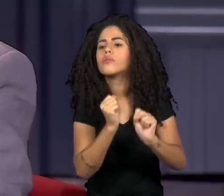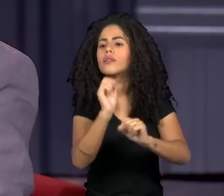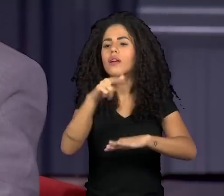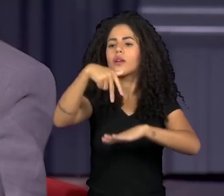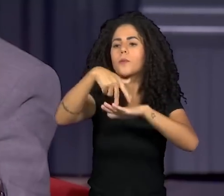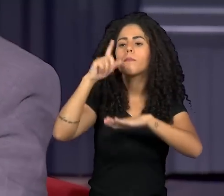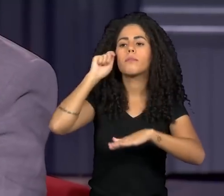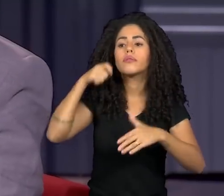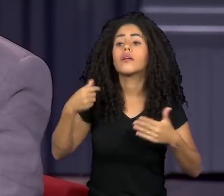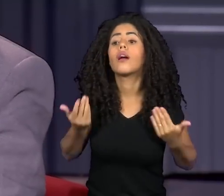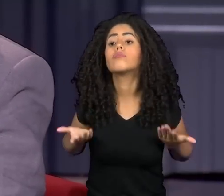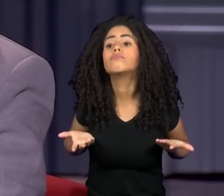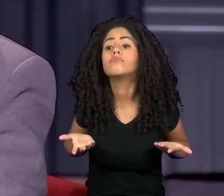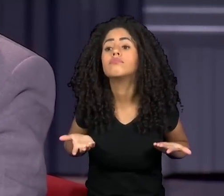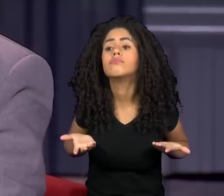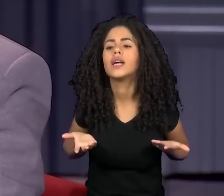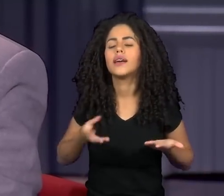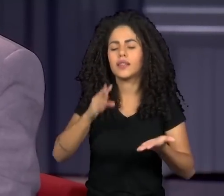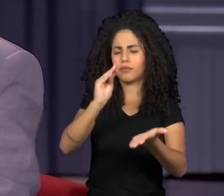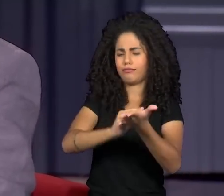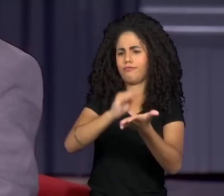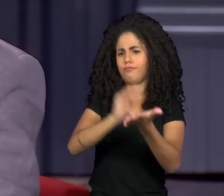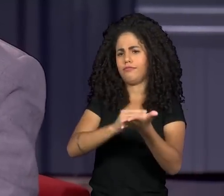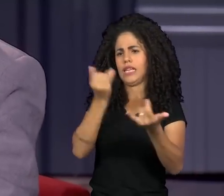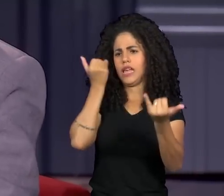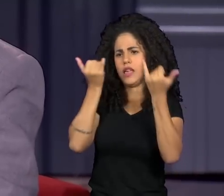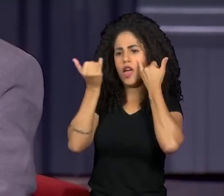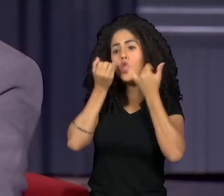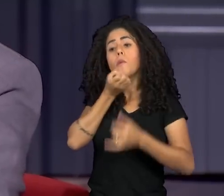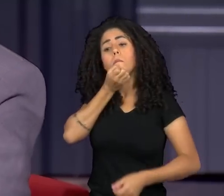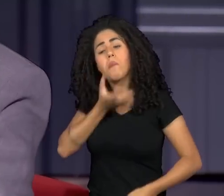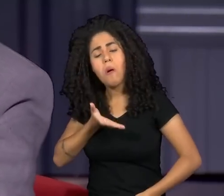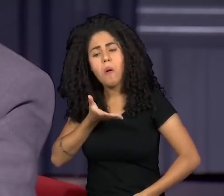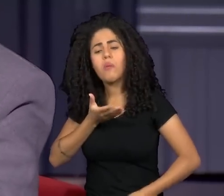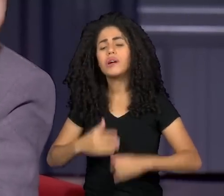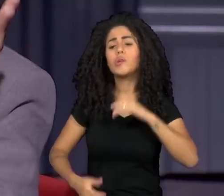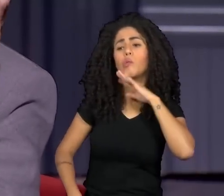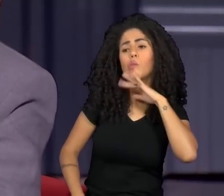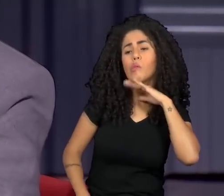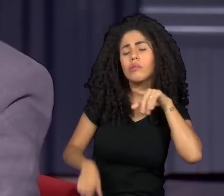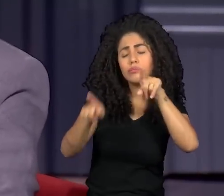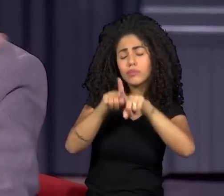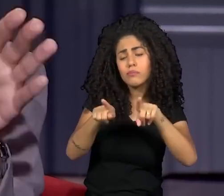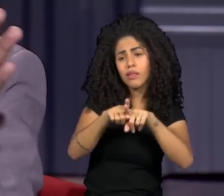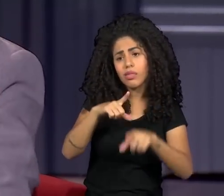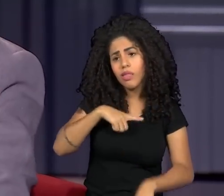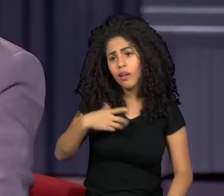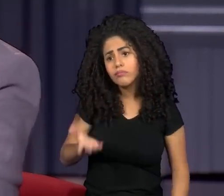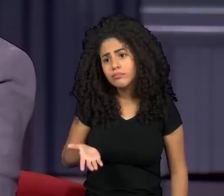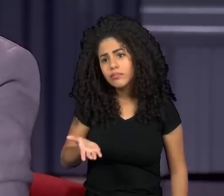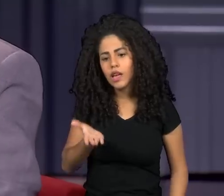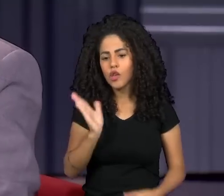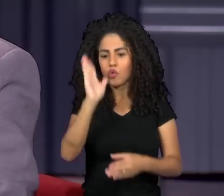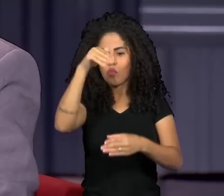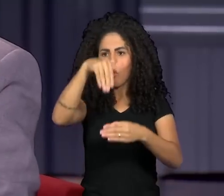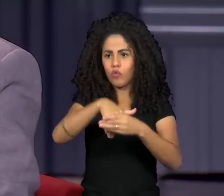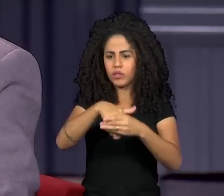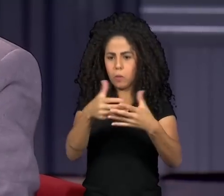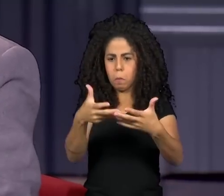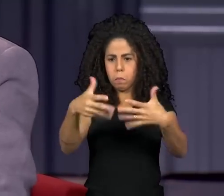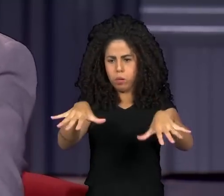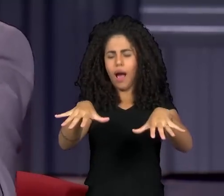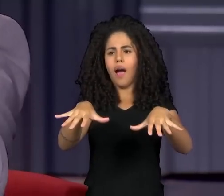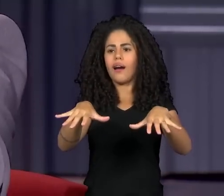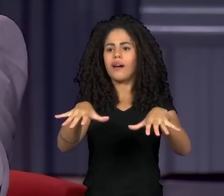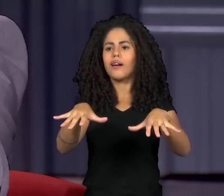poder? Então, eu acho que vai ter muita coisa para se falar, tanto boa quanto ruim. E aquela coisa, né? A gente teve uma votação tão polarizada